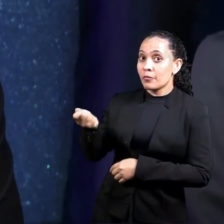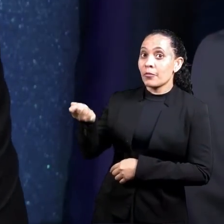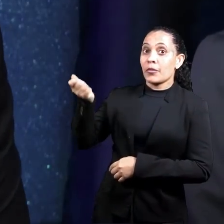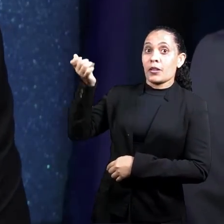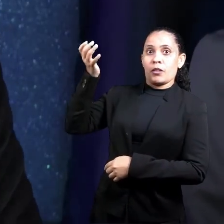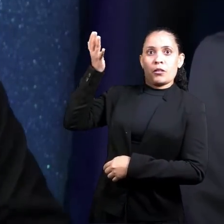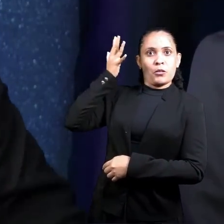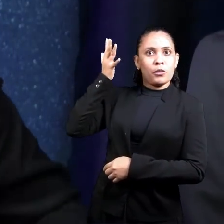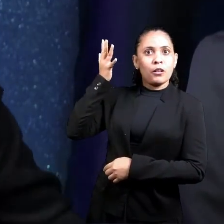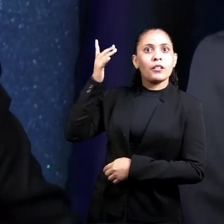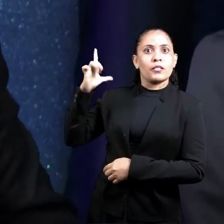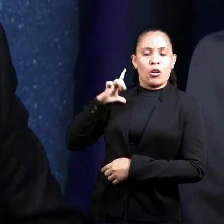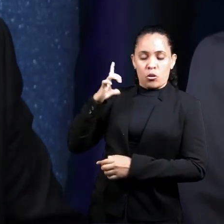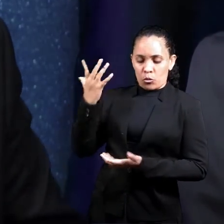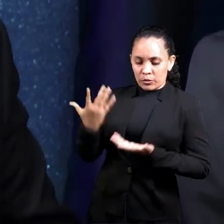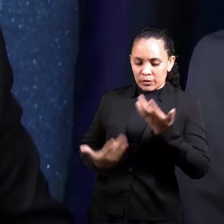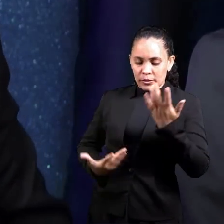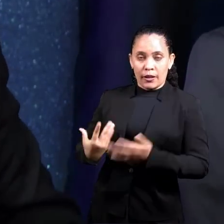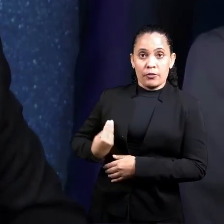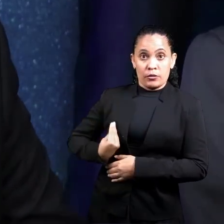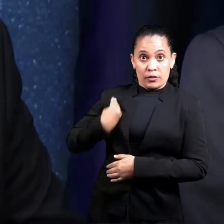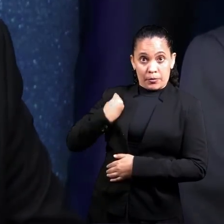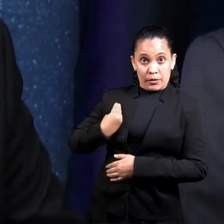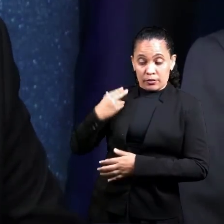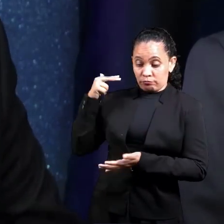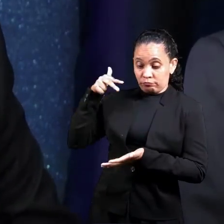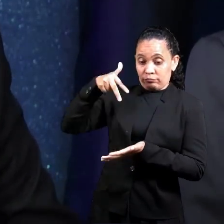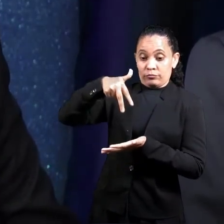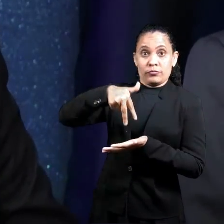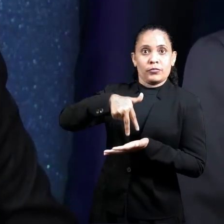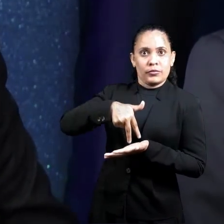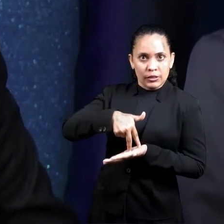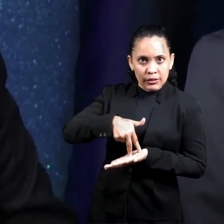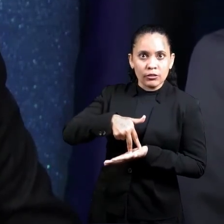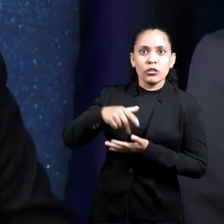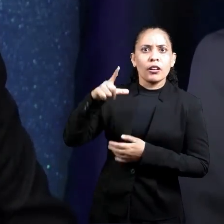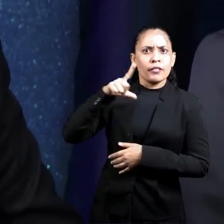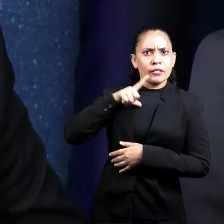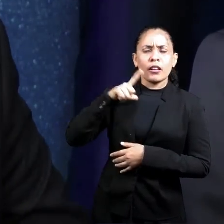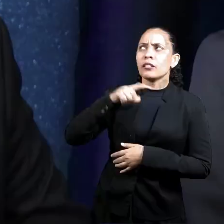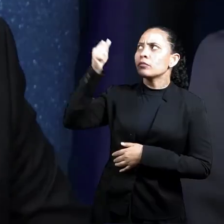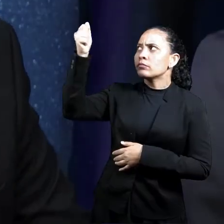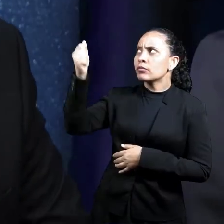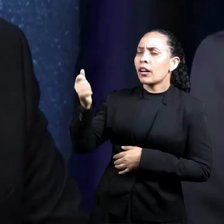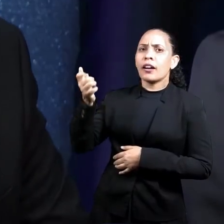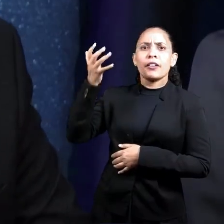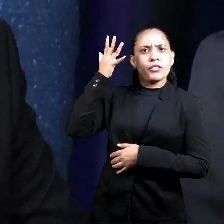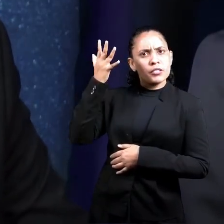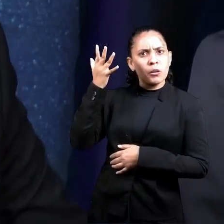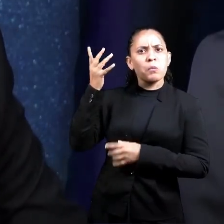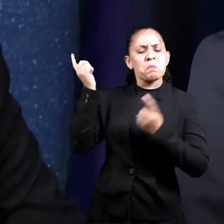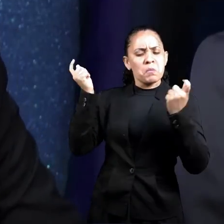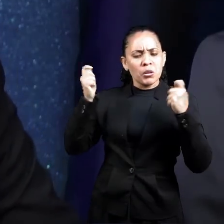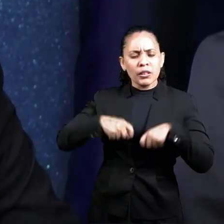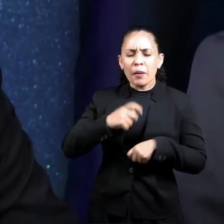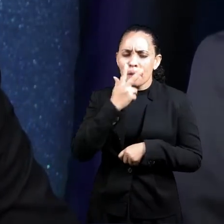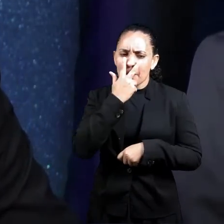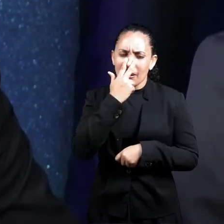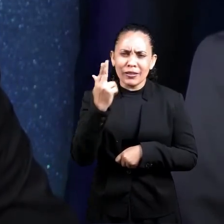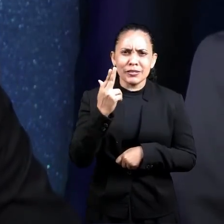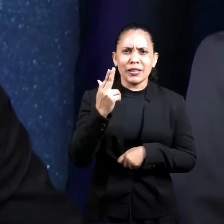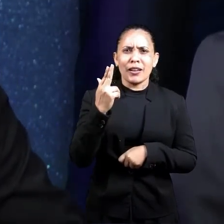Exatamente. onde o servo está, ele é luz. Isso. E às vezes o que poderia ser trevas, o que poderia